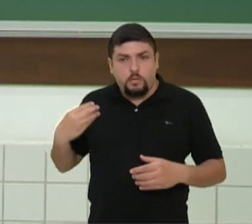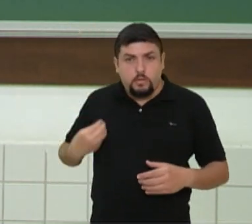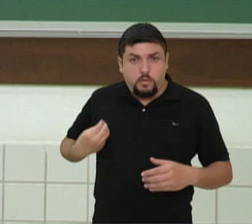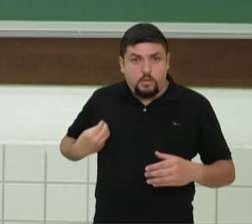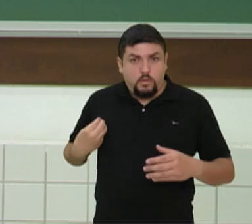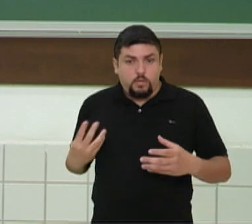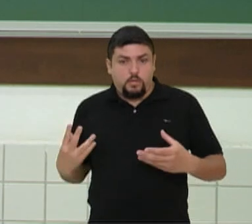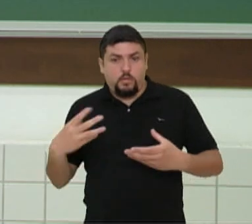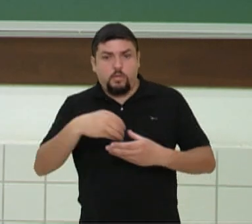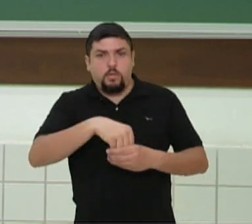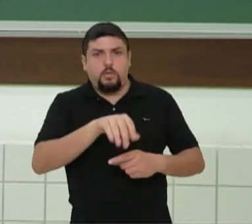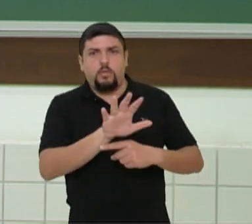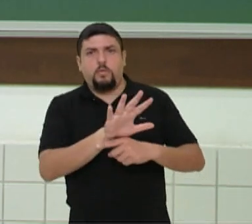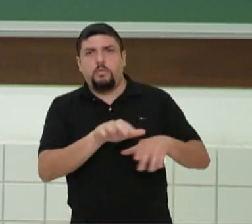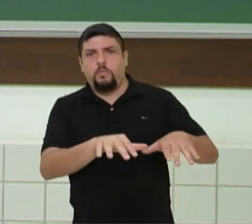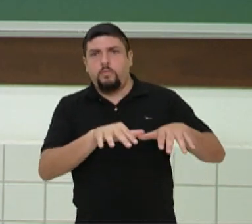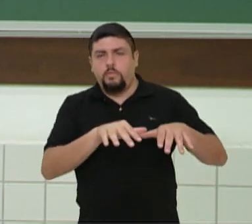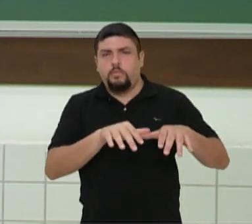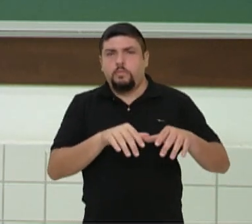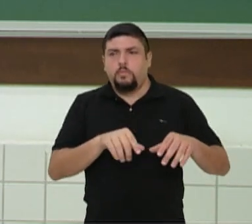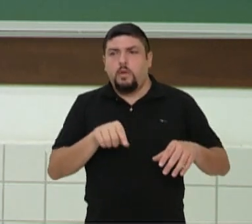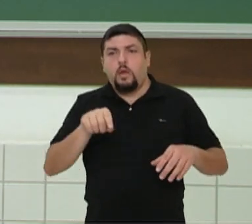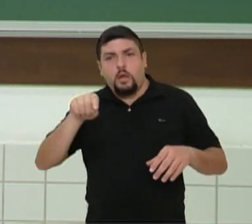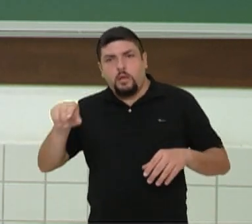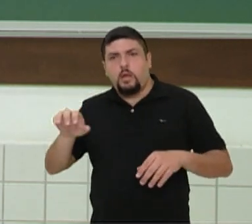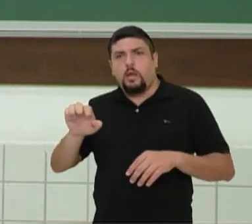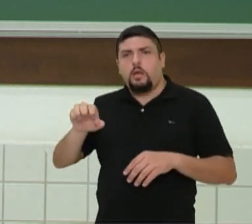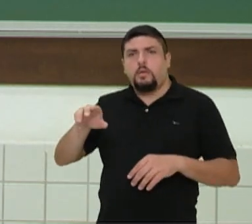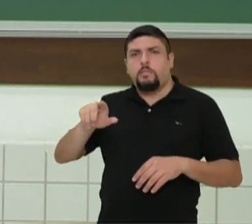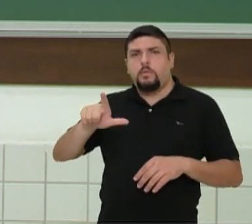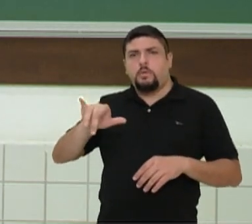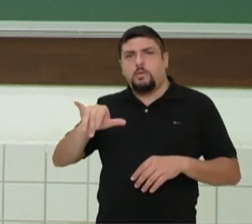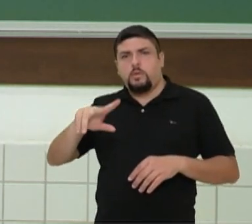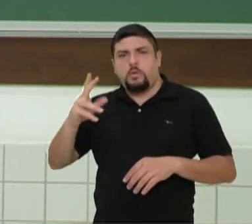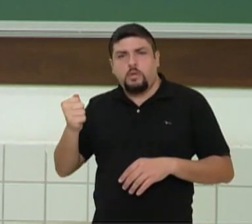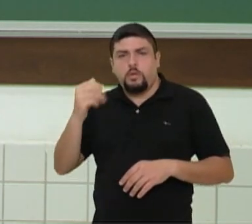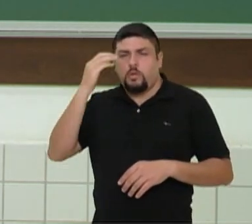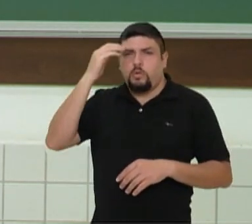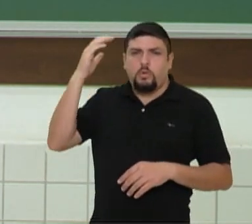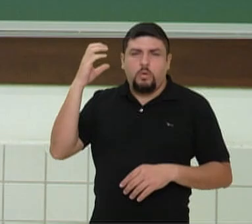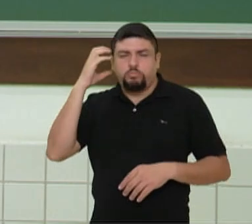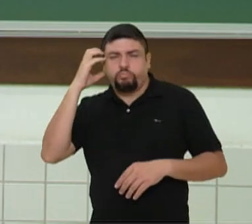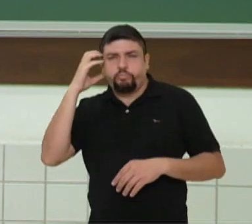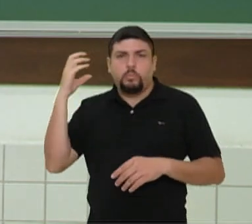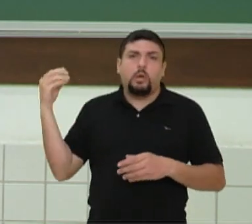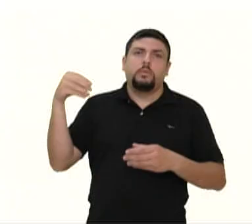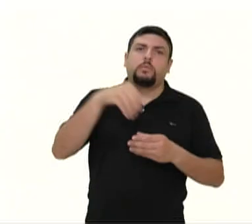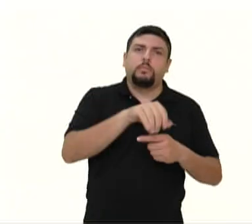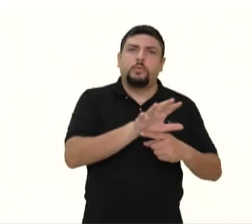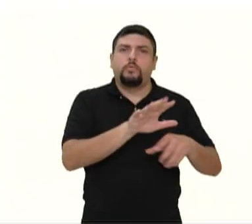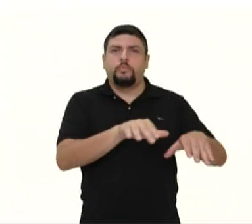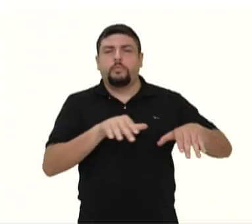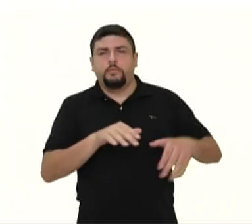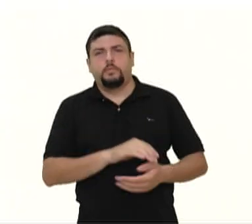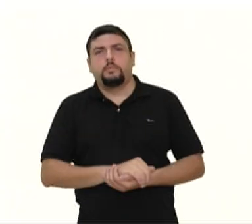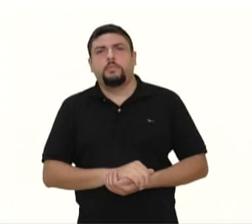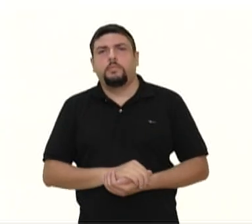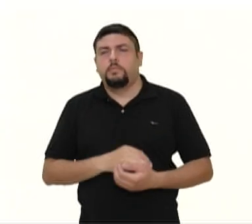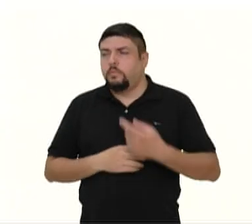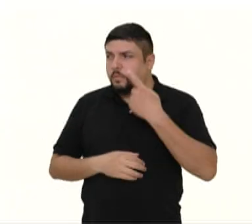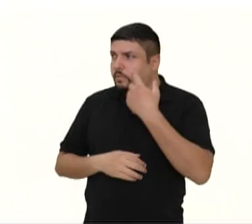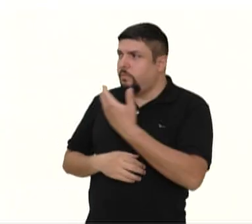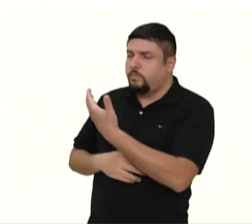rádio, e a Emilinha Borba, que era famosa também nos programas de auditório. Nesse outro frame, um filme O Homem